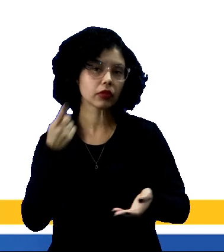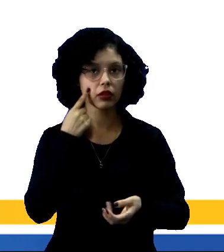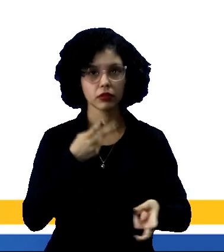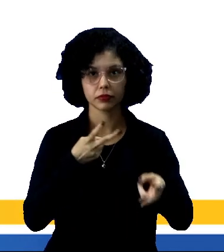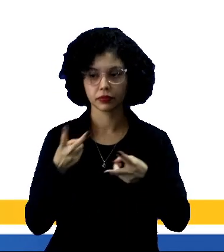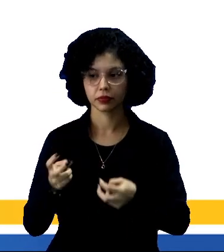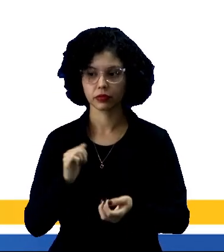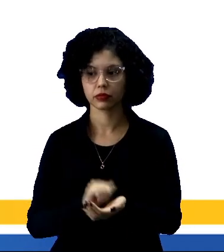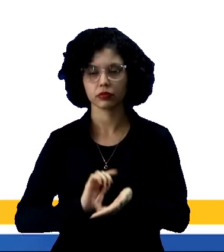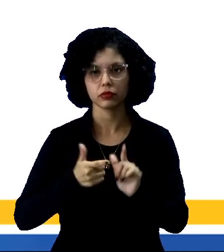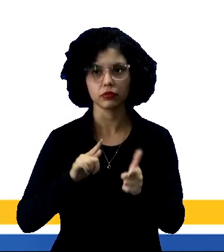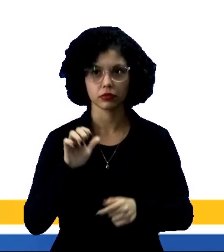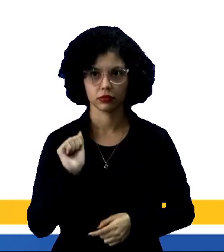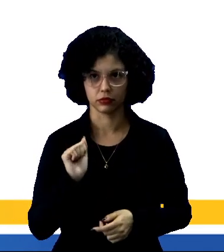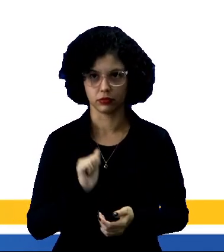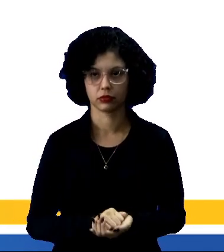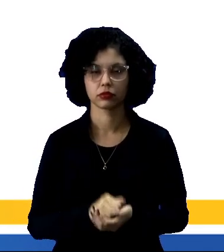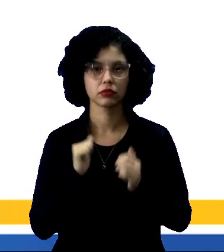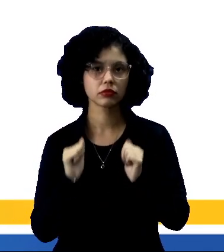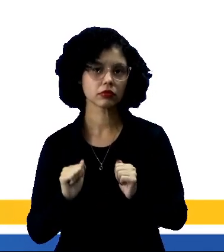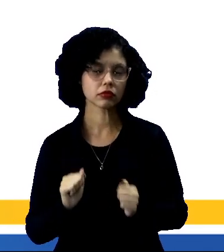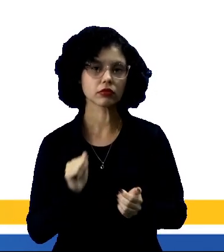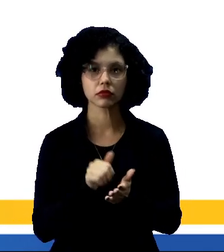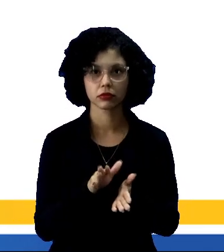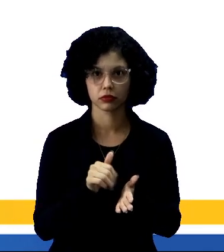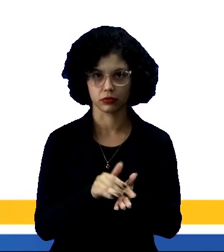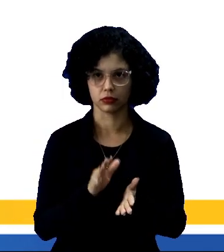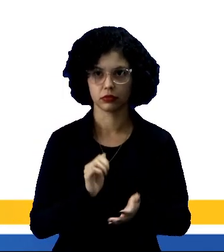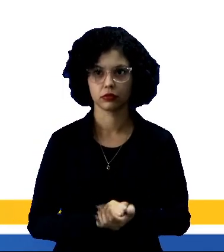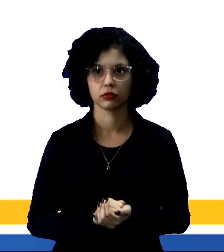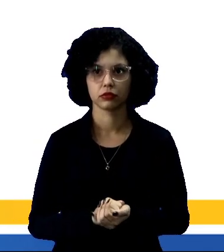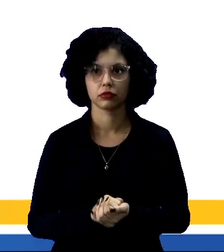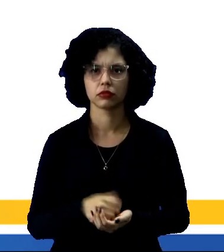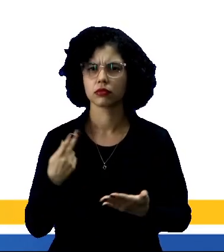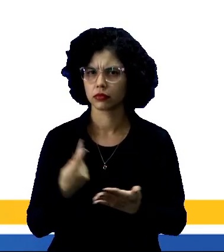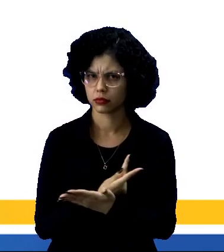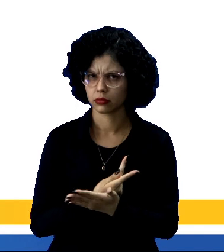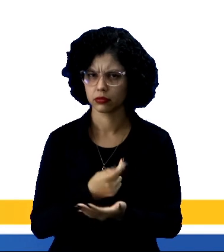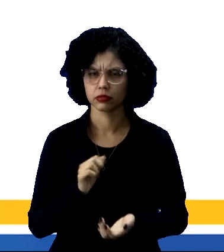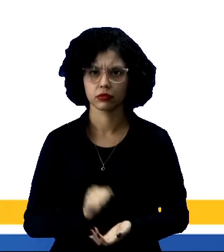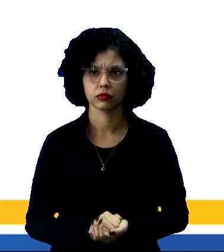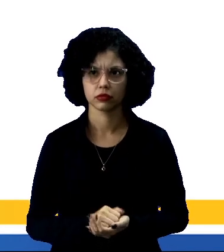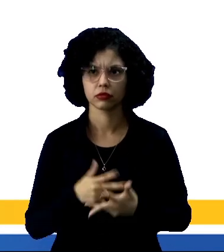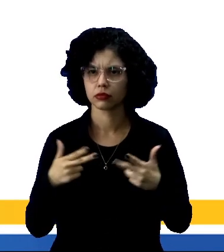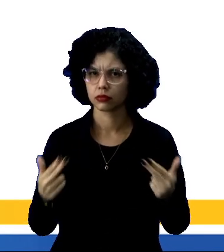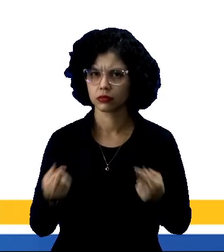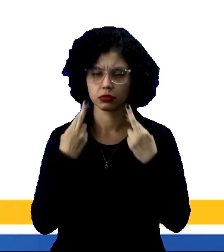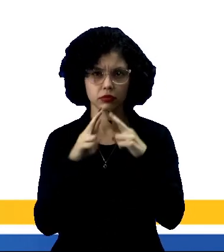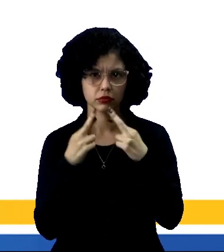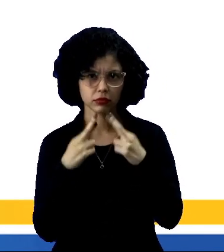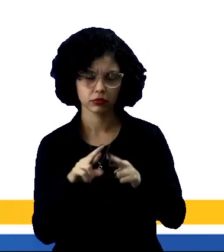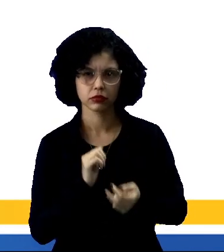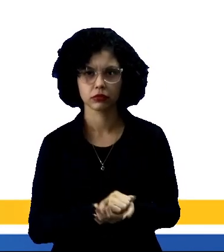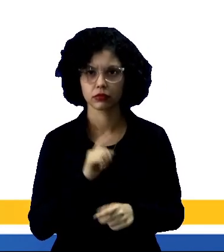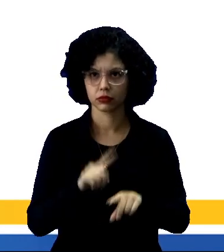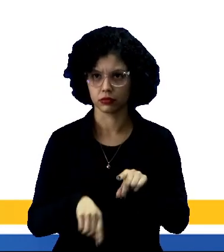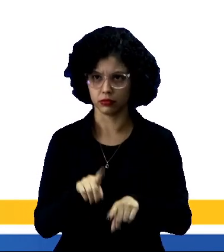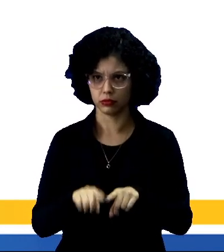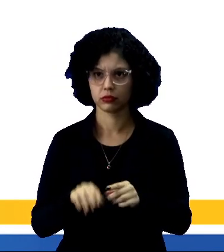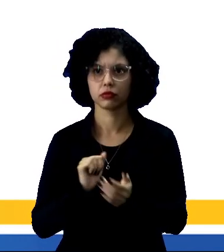observem. A letra A, nós podemos descartá-la? Ela está incorreta? É o objeto de reclamação os